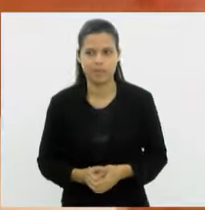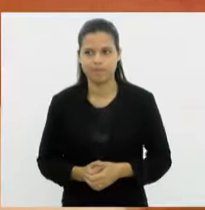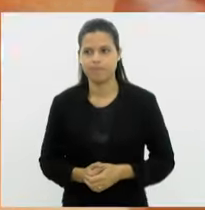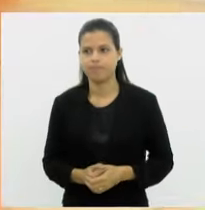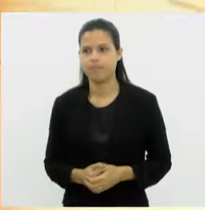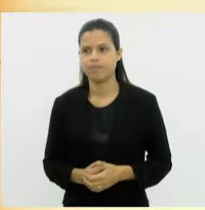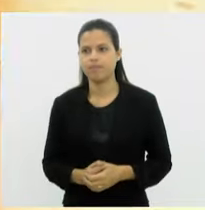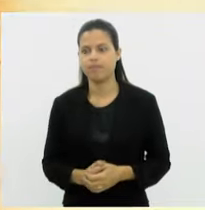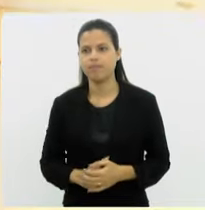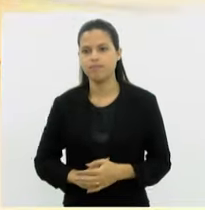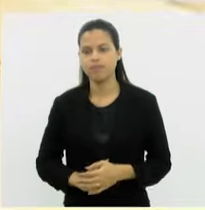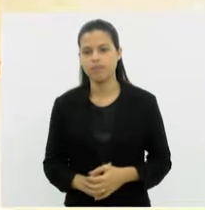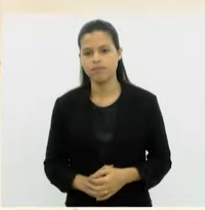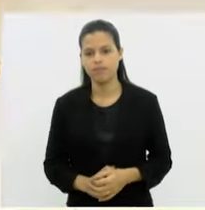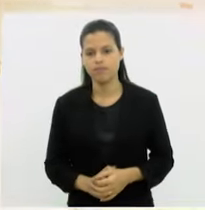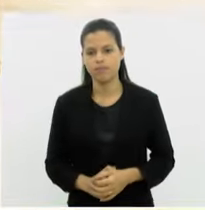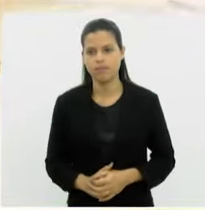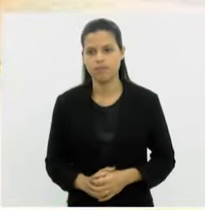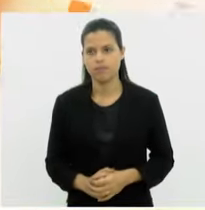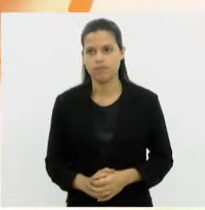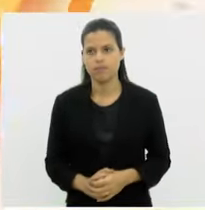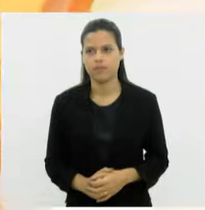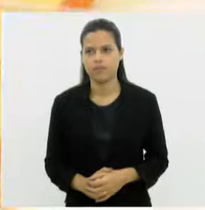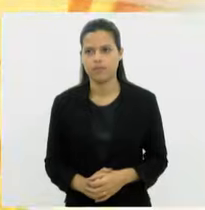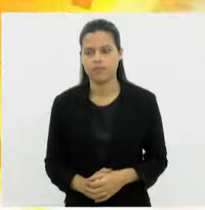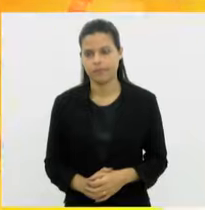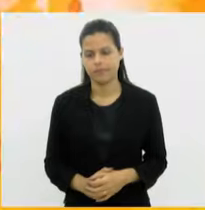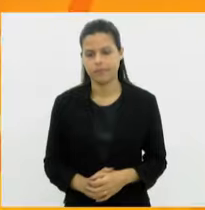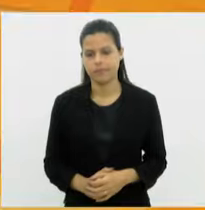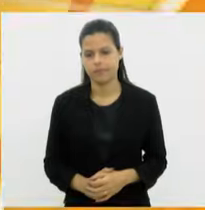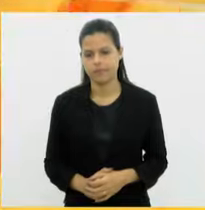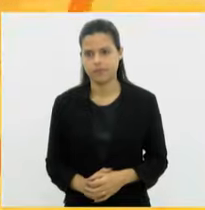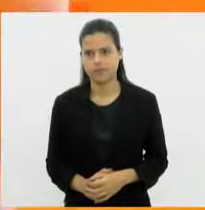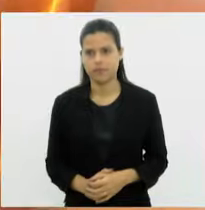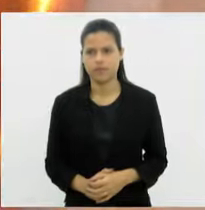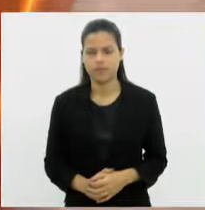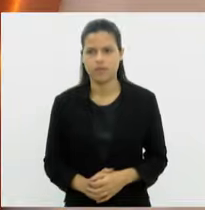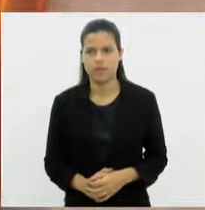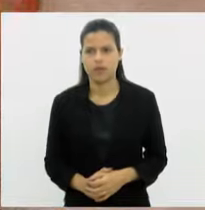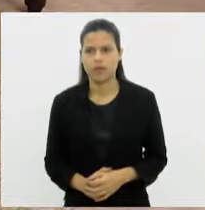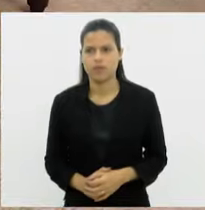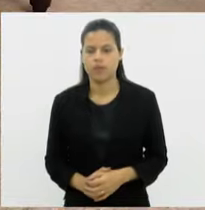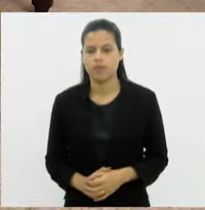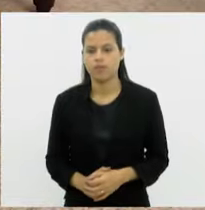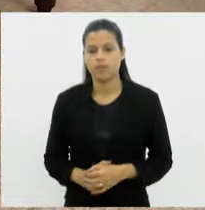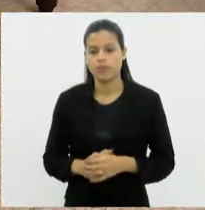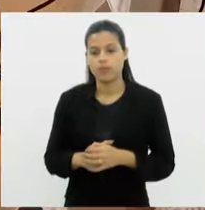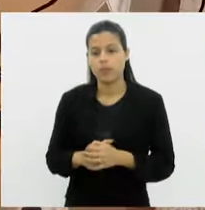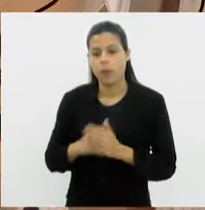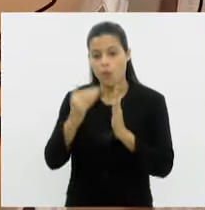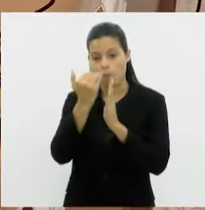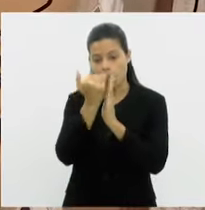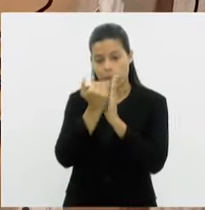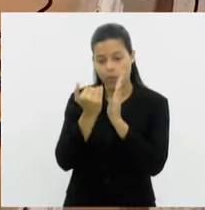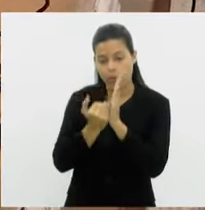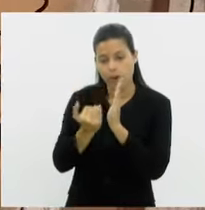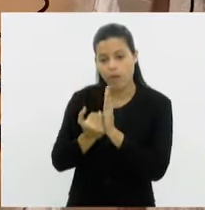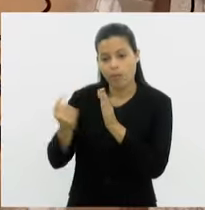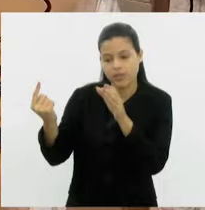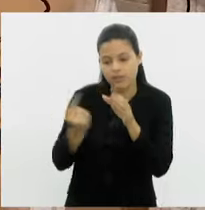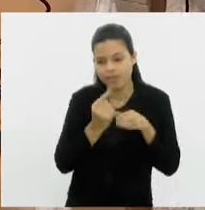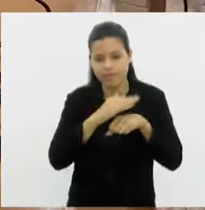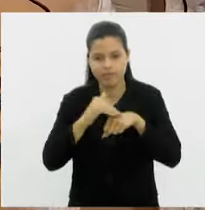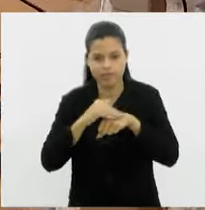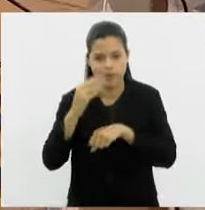O programa Acolhe de hospedagem e hotéis para